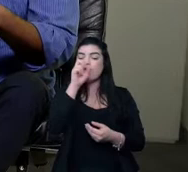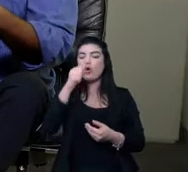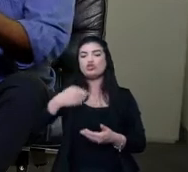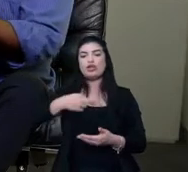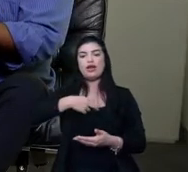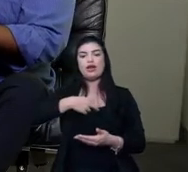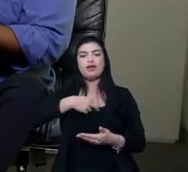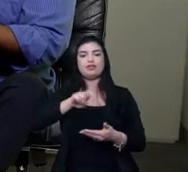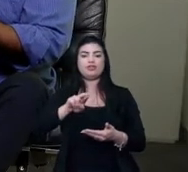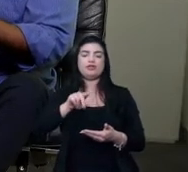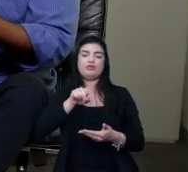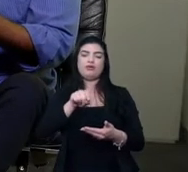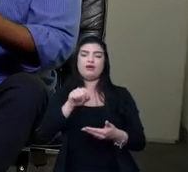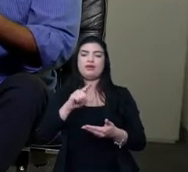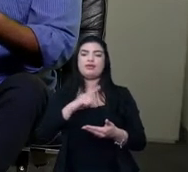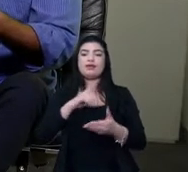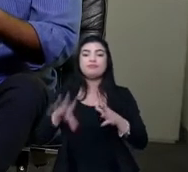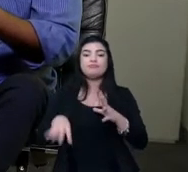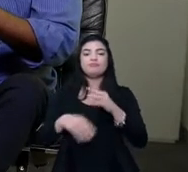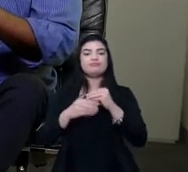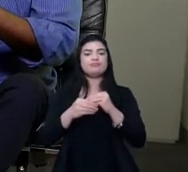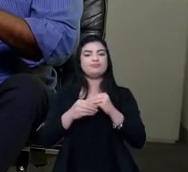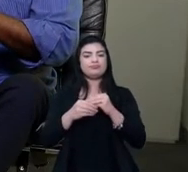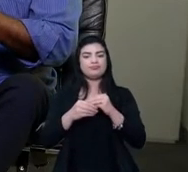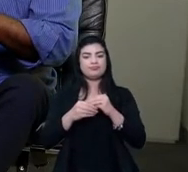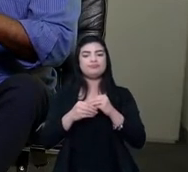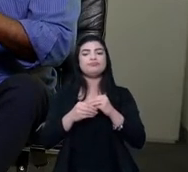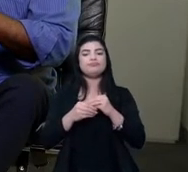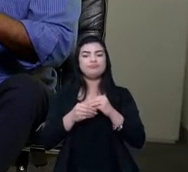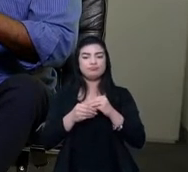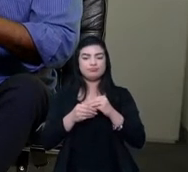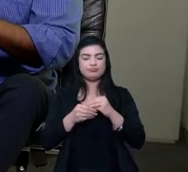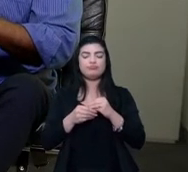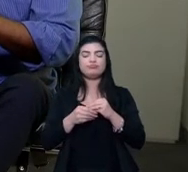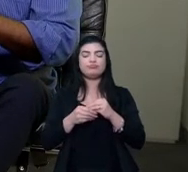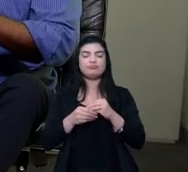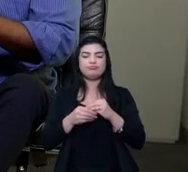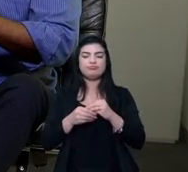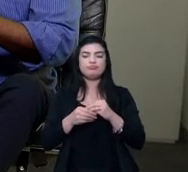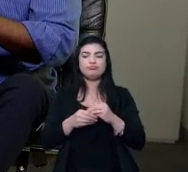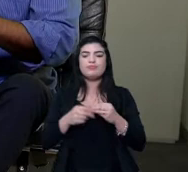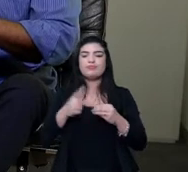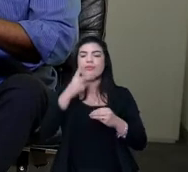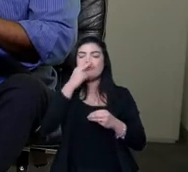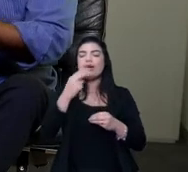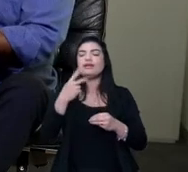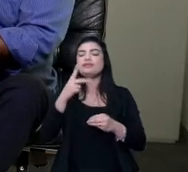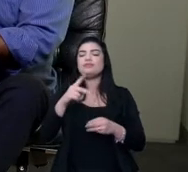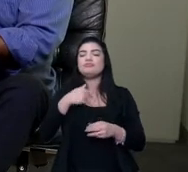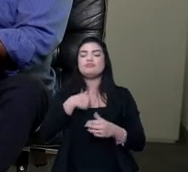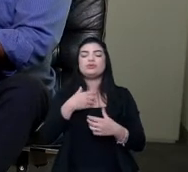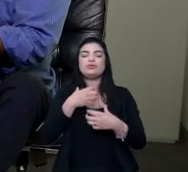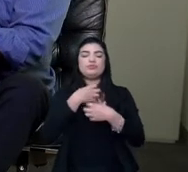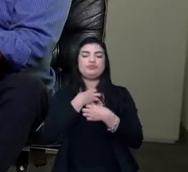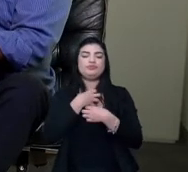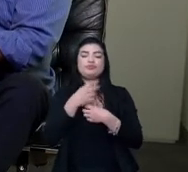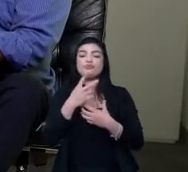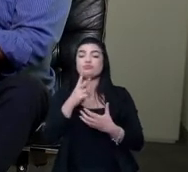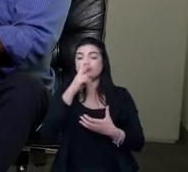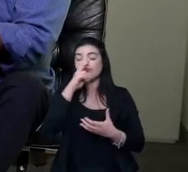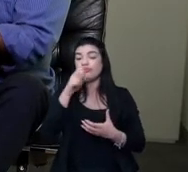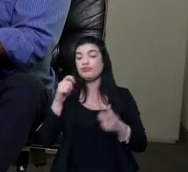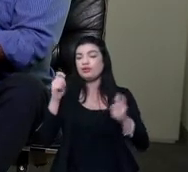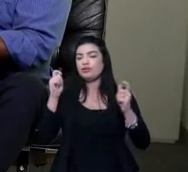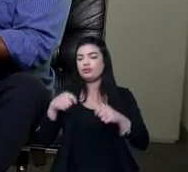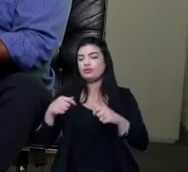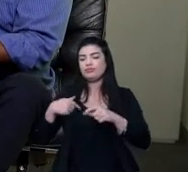um agregador e como como se diz, como se fosse uma força que o sertanejo tem,